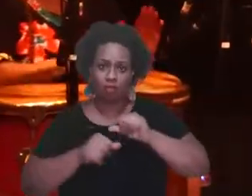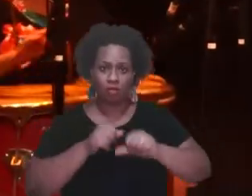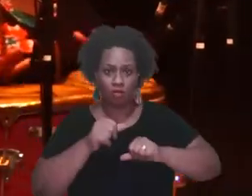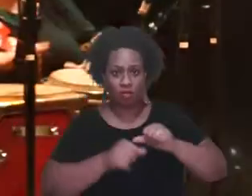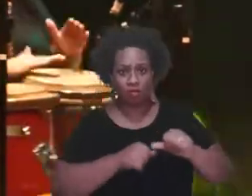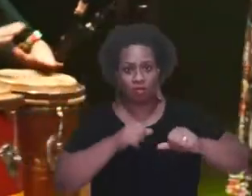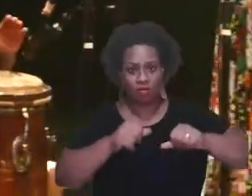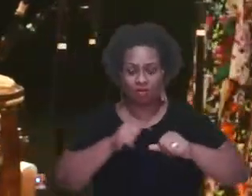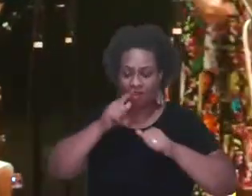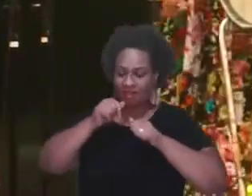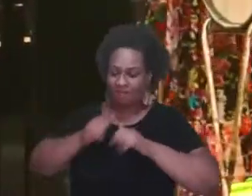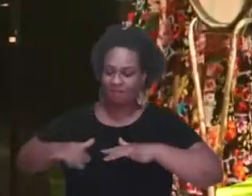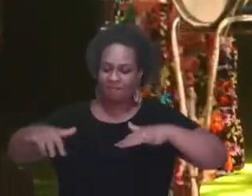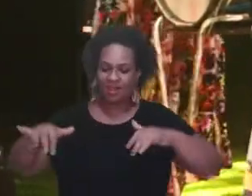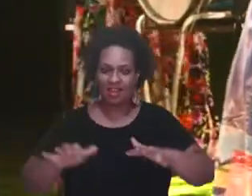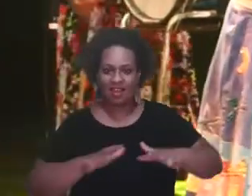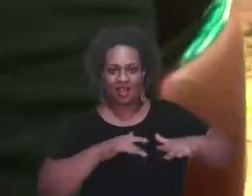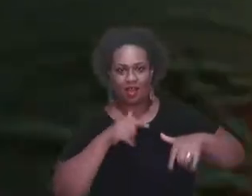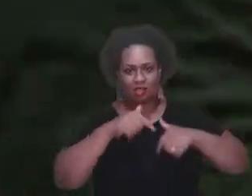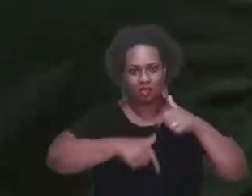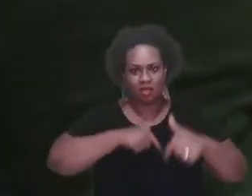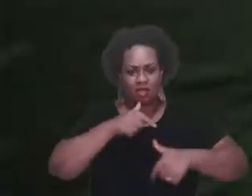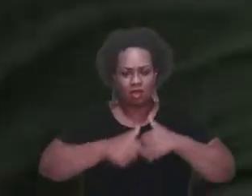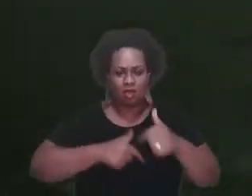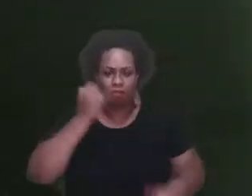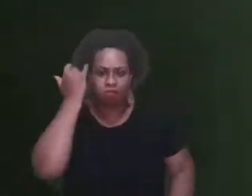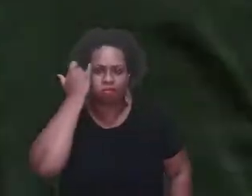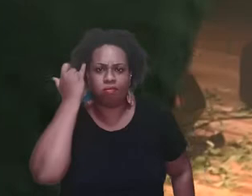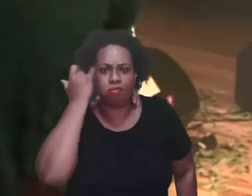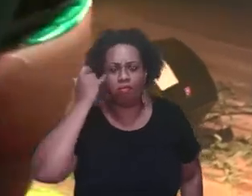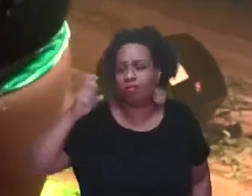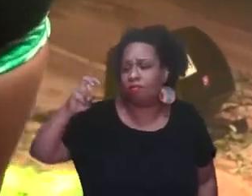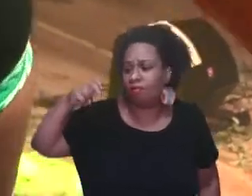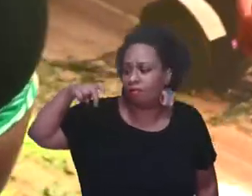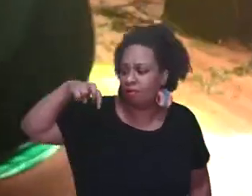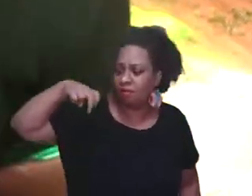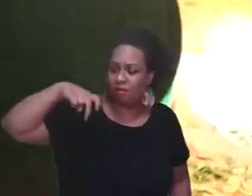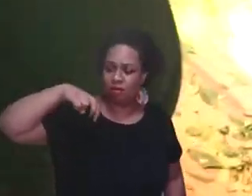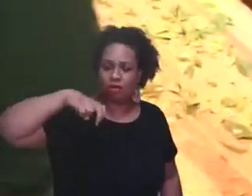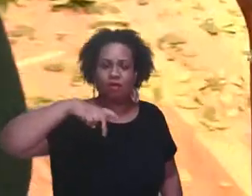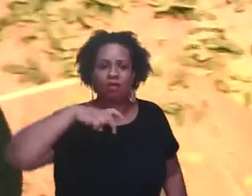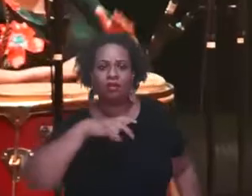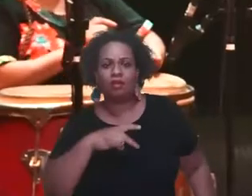amar é o marido EA outra Maria Maria passa tudo quanto passa Morada da Serra